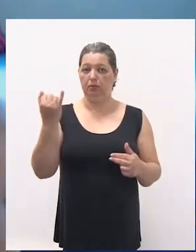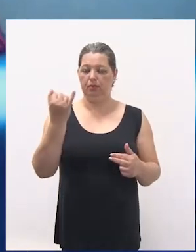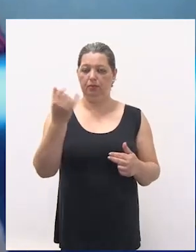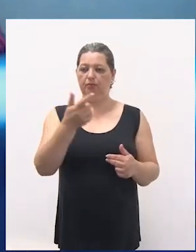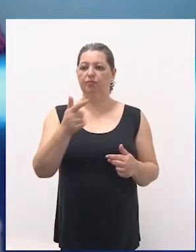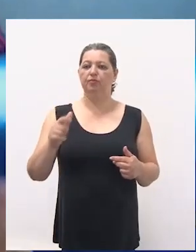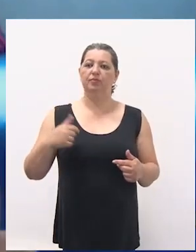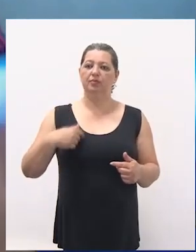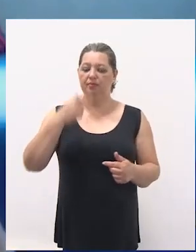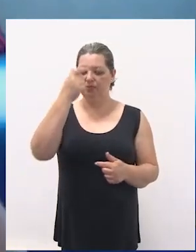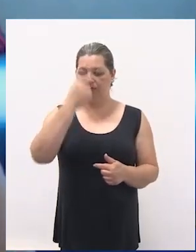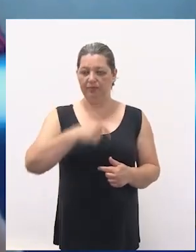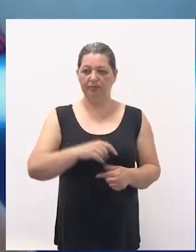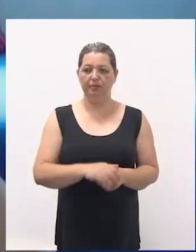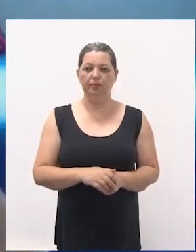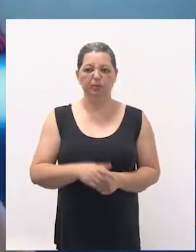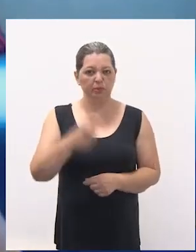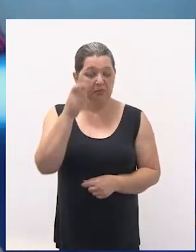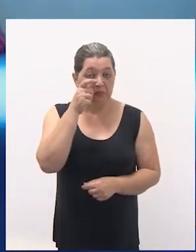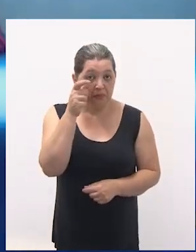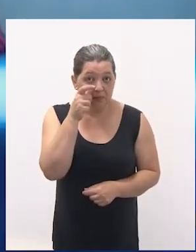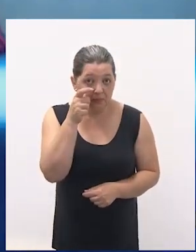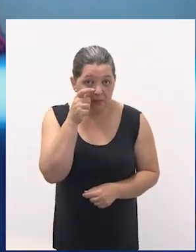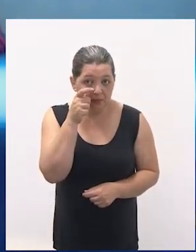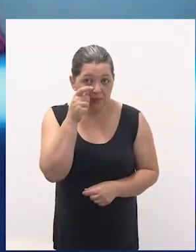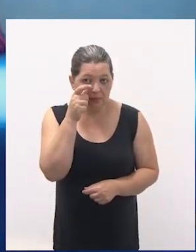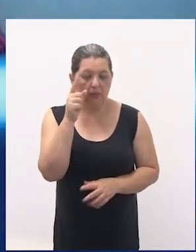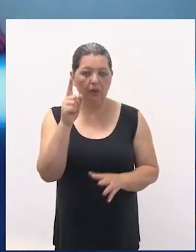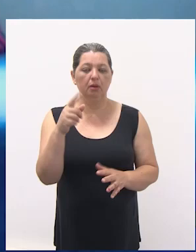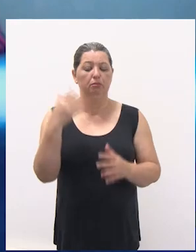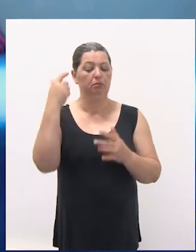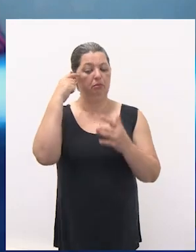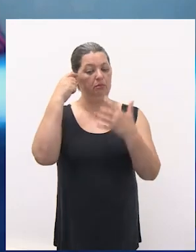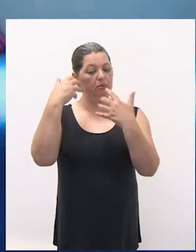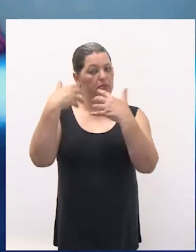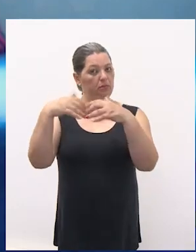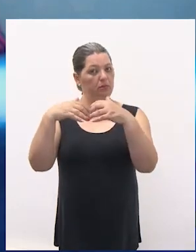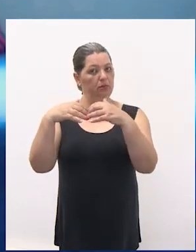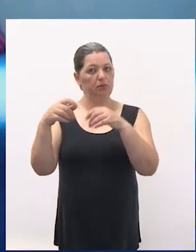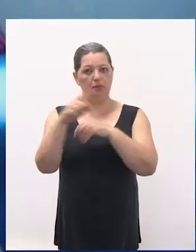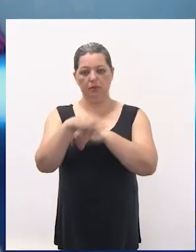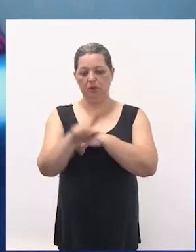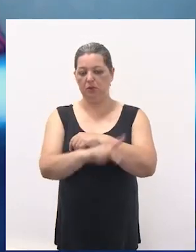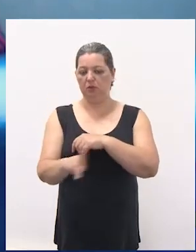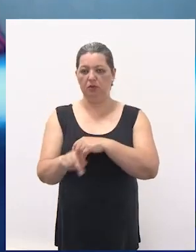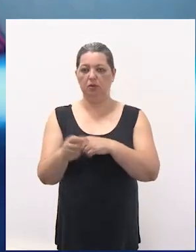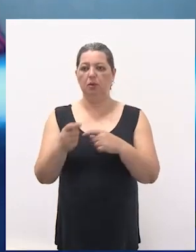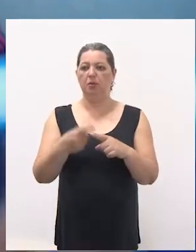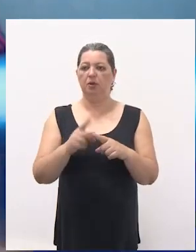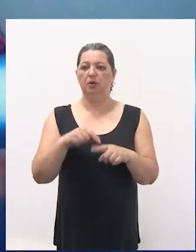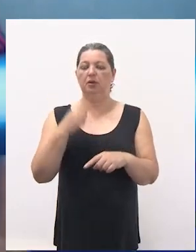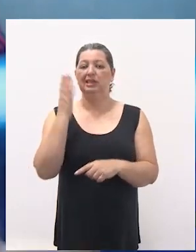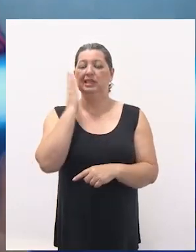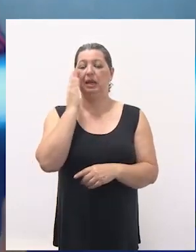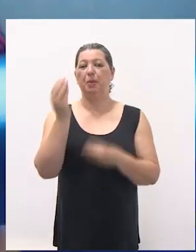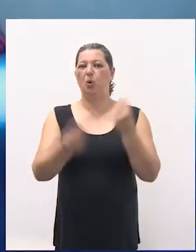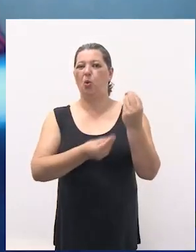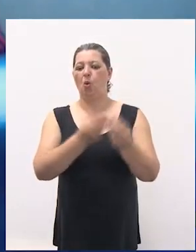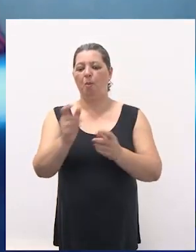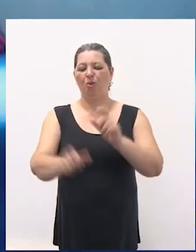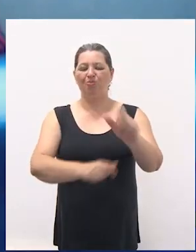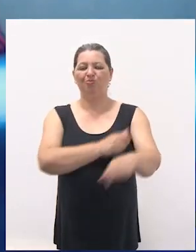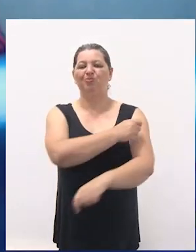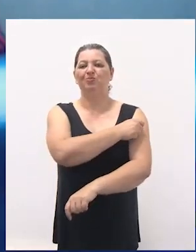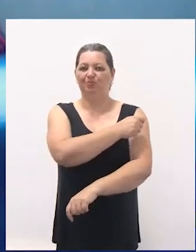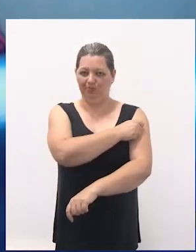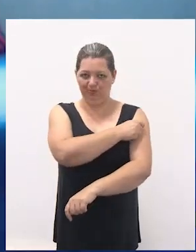eu estou aqui hoje com a cabeça em segurança para você, professor, porque a gente sabe como é que são os alunos, né? A